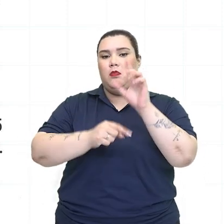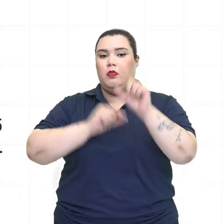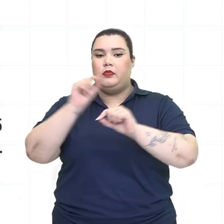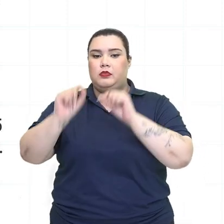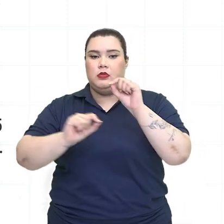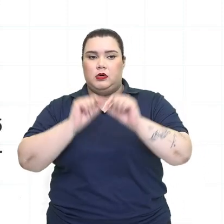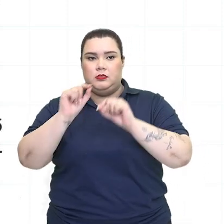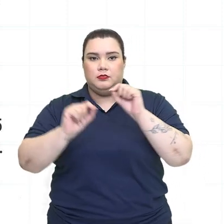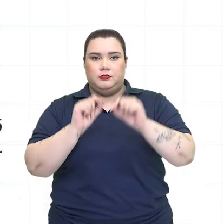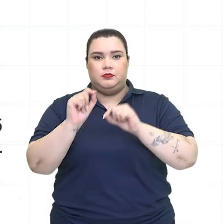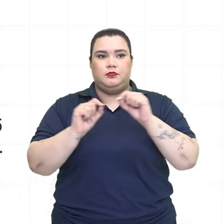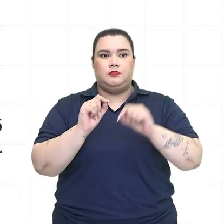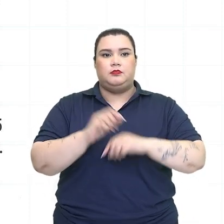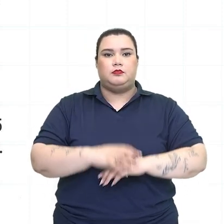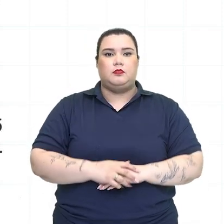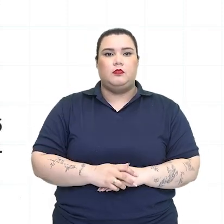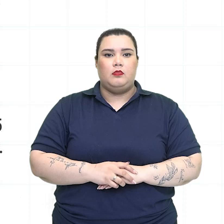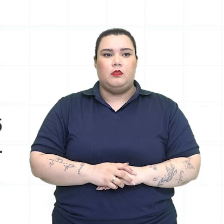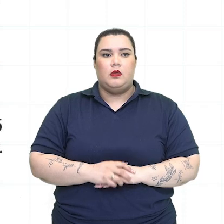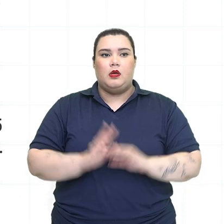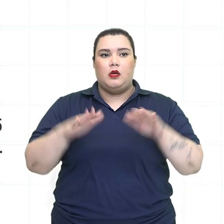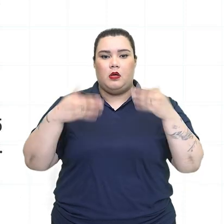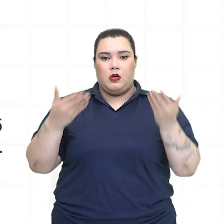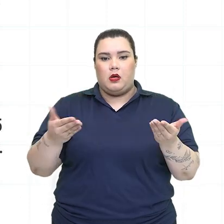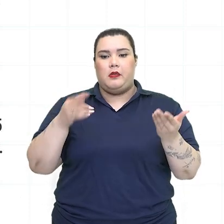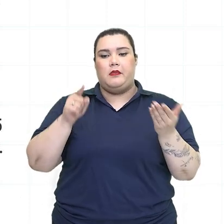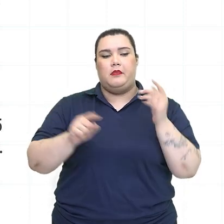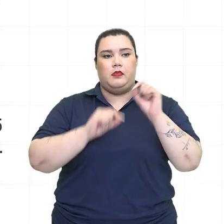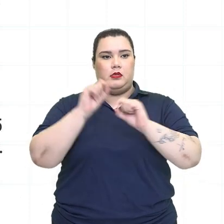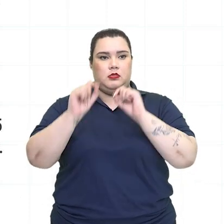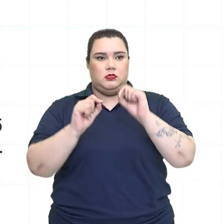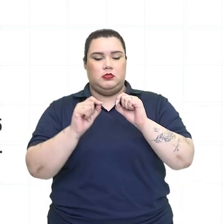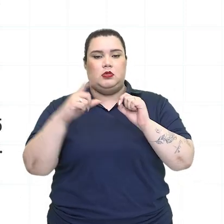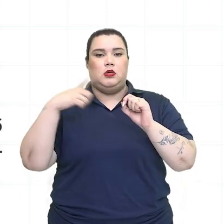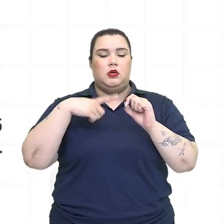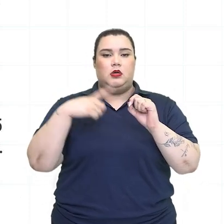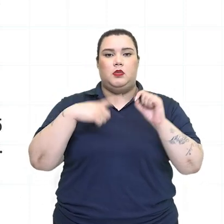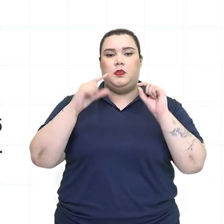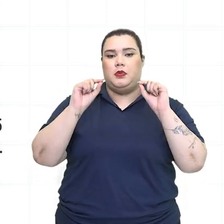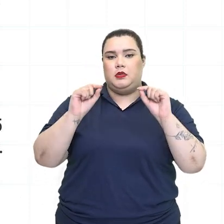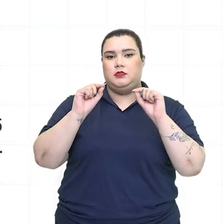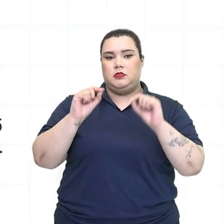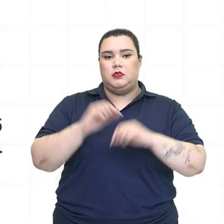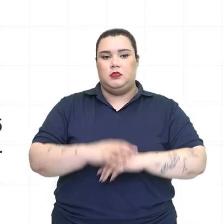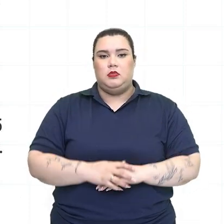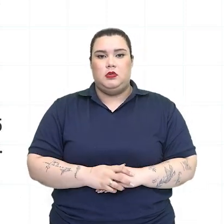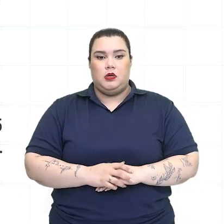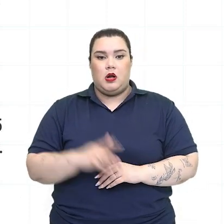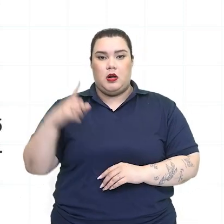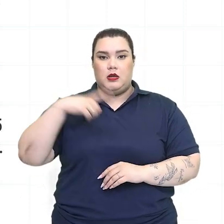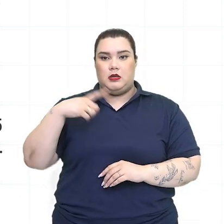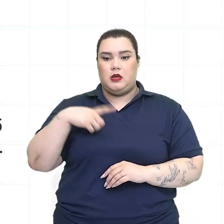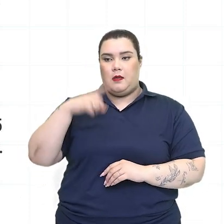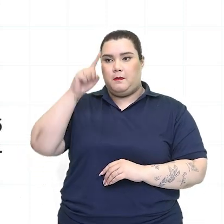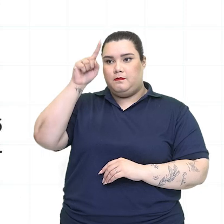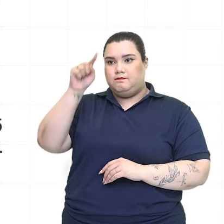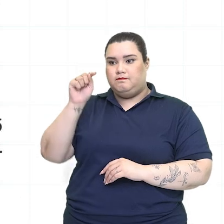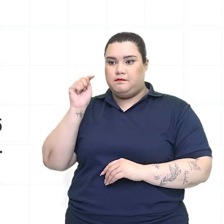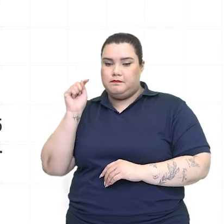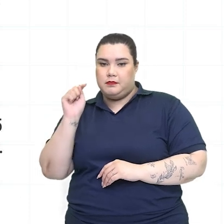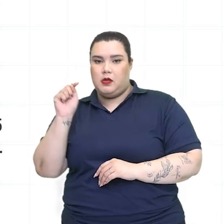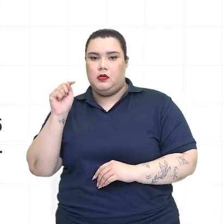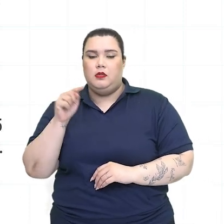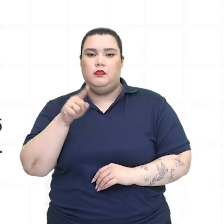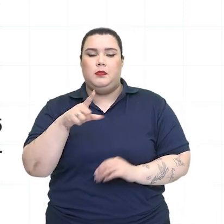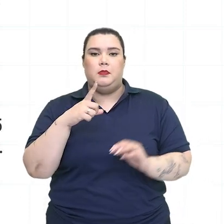você é a ideia de que, né, com o ponto de exclamação,